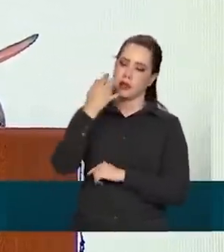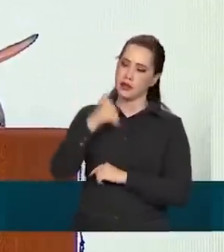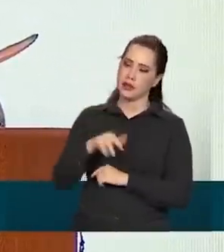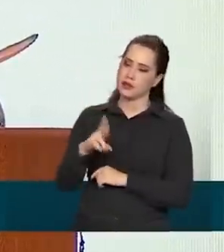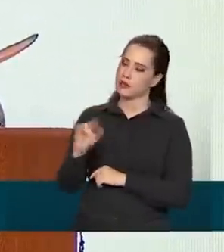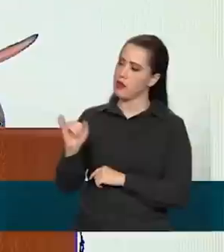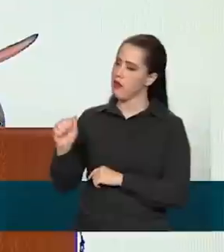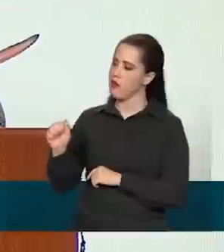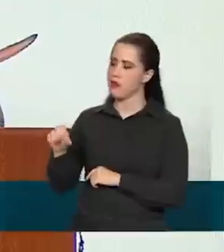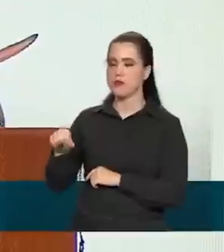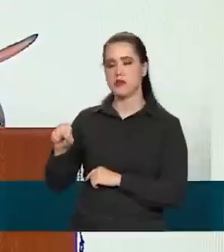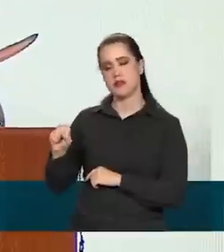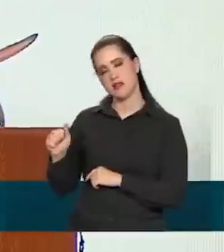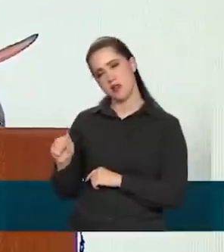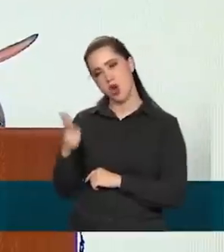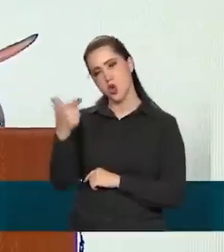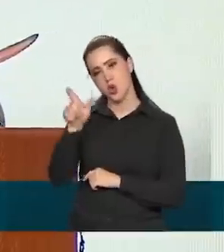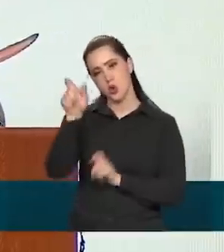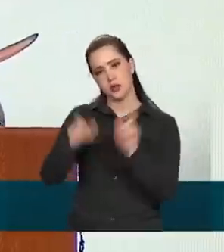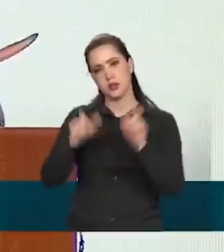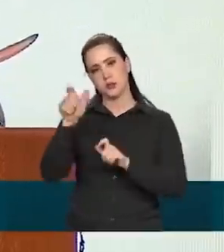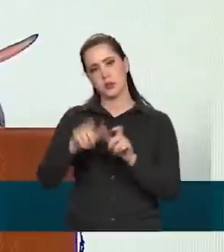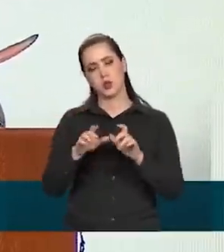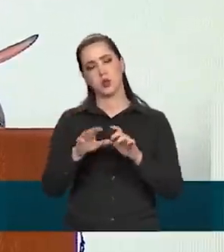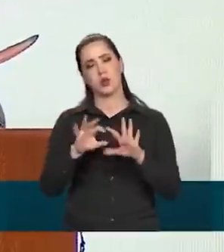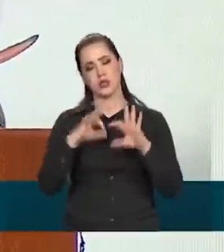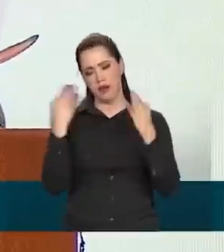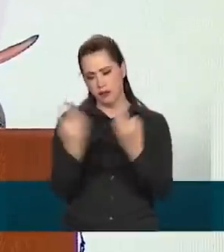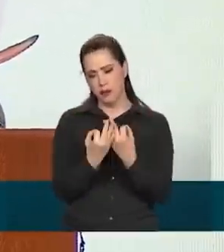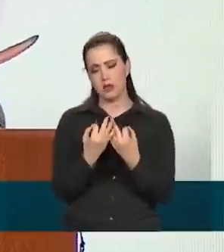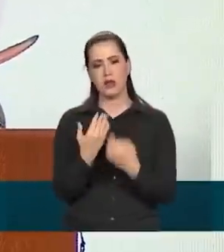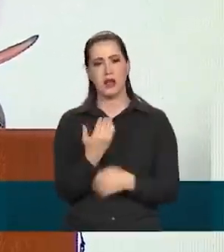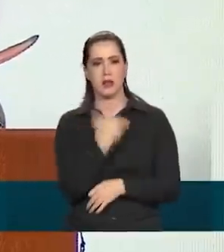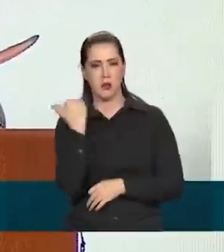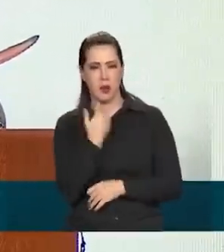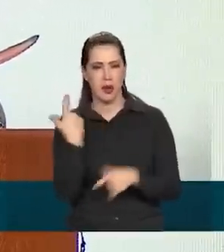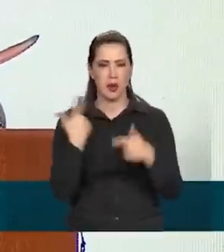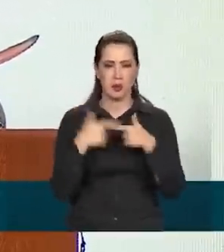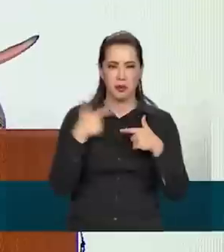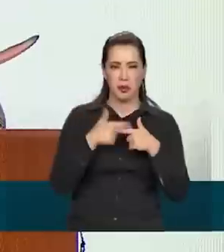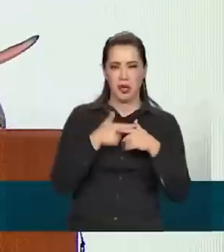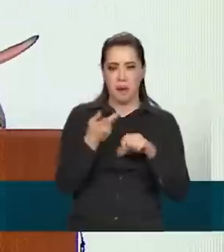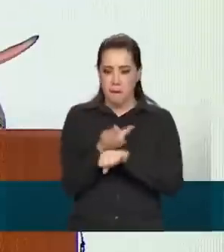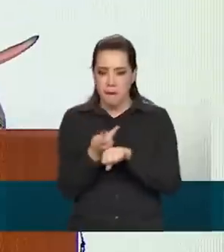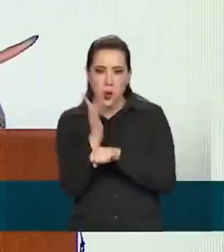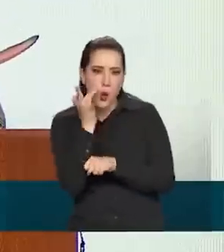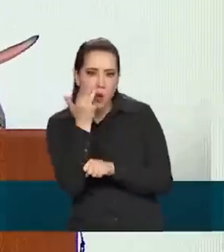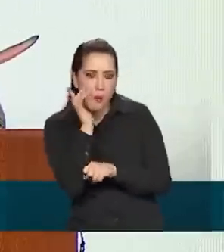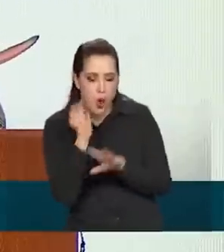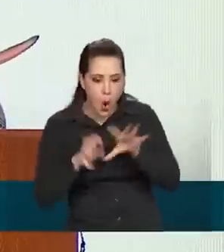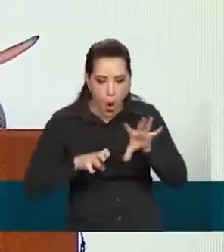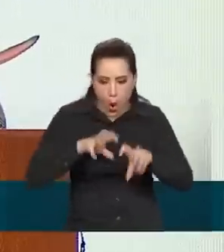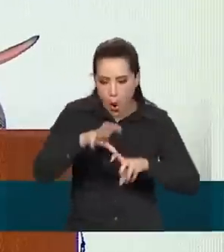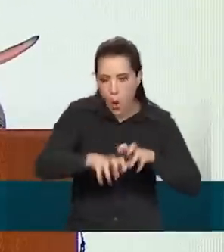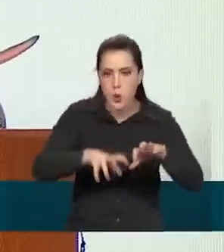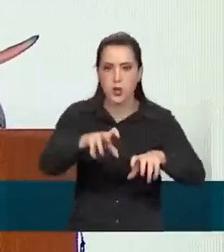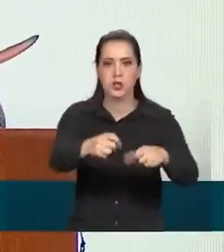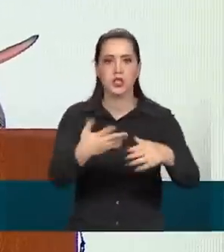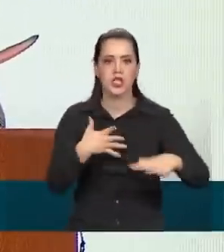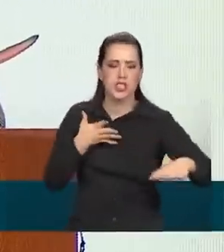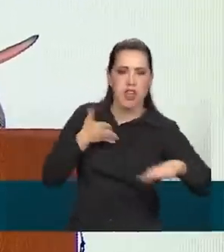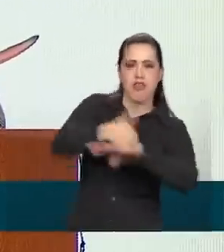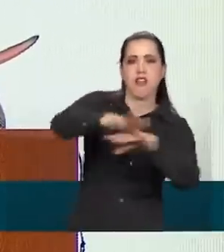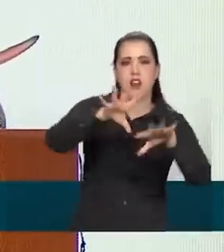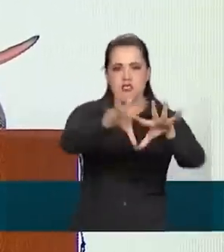Raíssa. E tantos outros parentes vitimados pelo garimpo ilegal, pelas invasões de seus territórios e